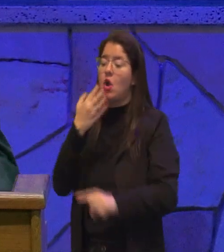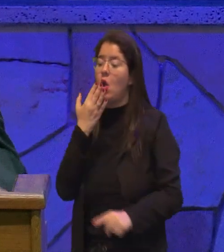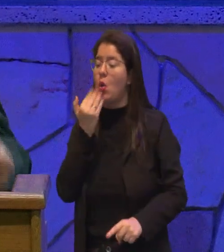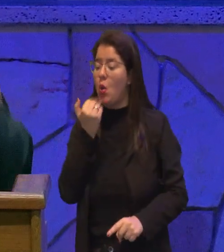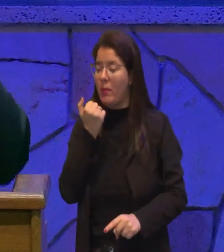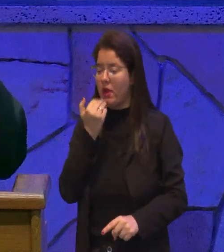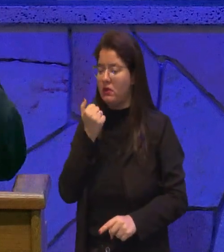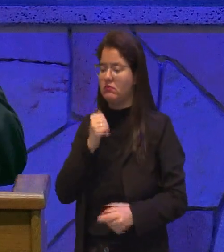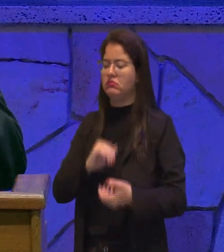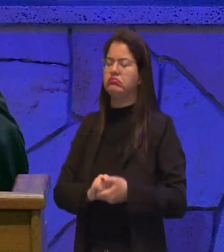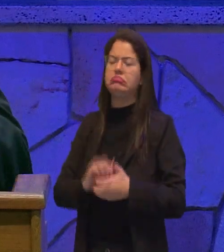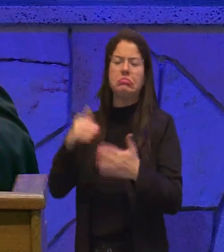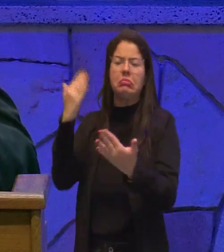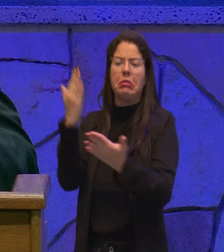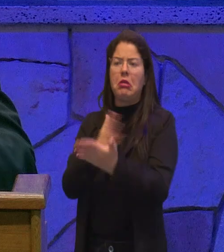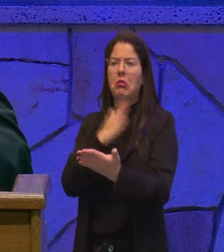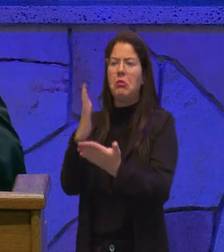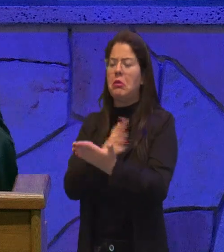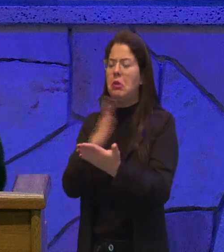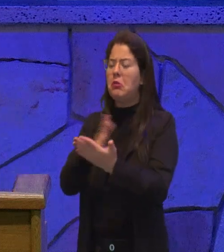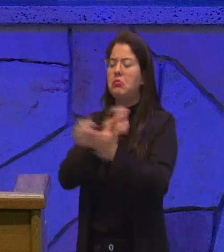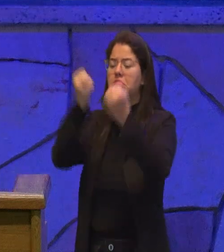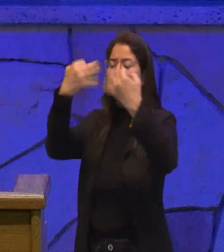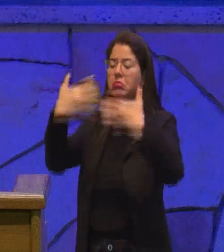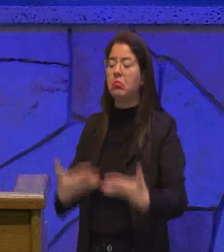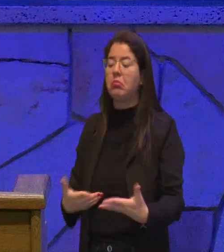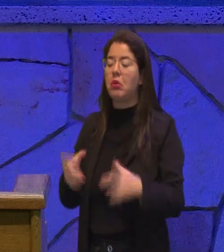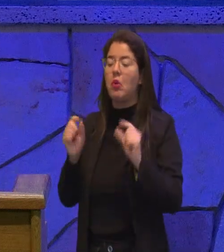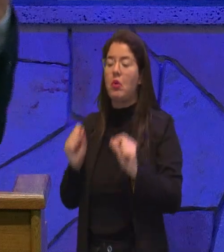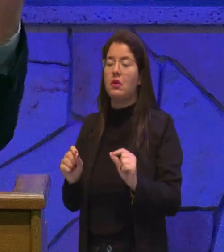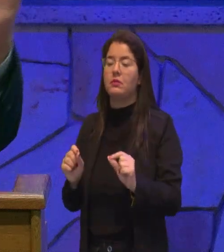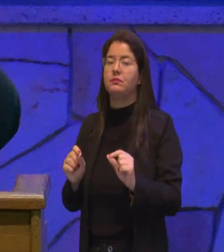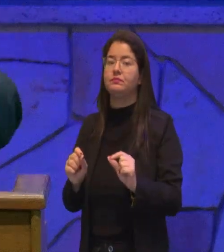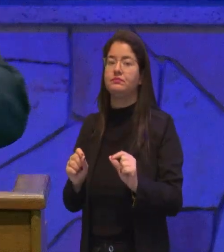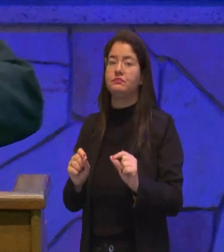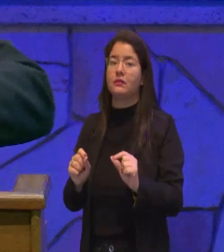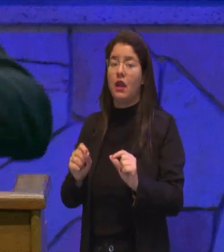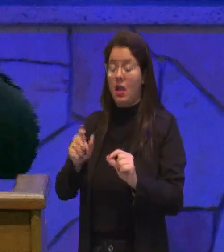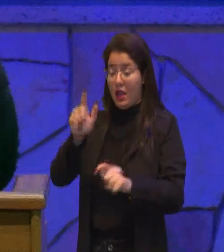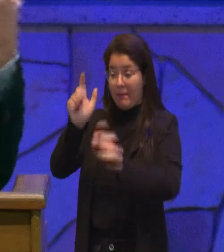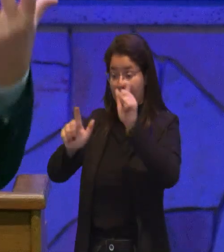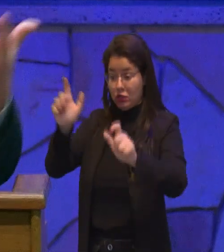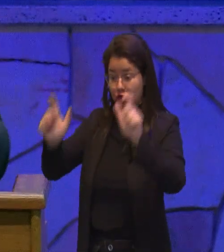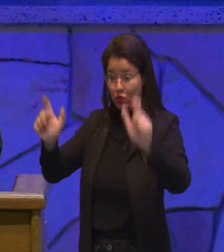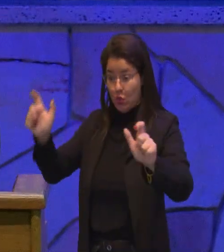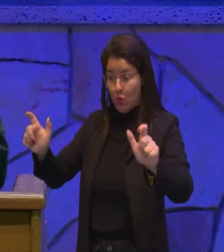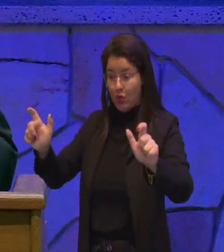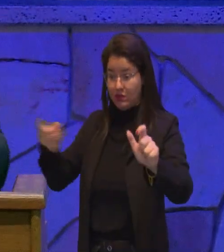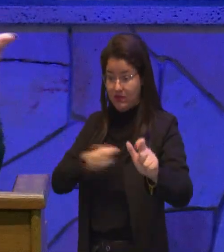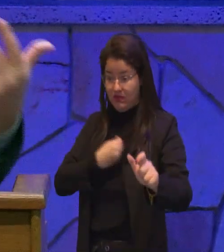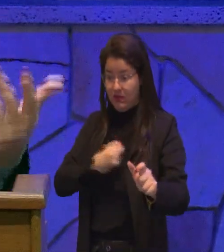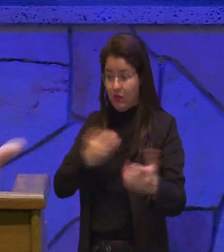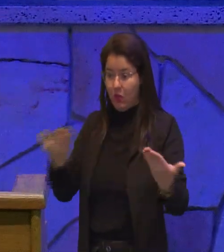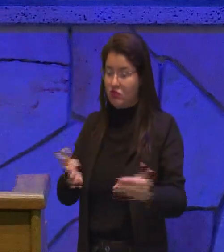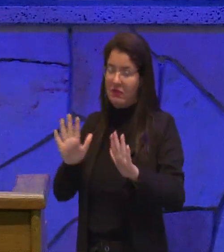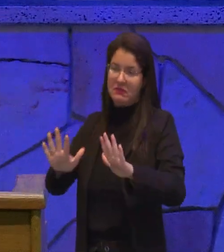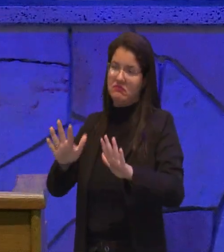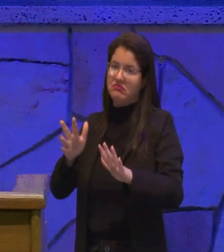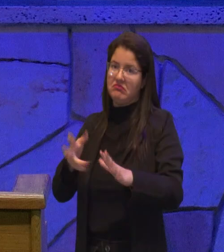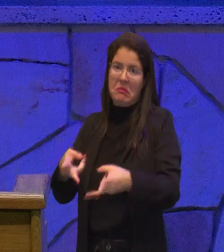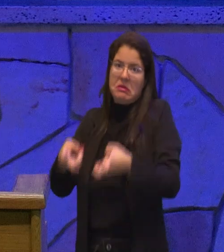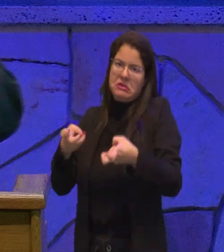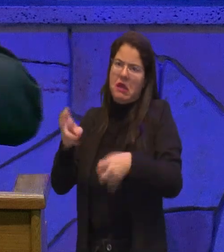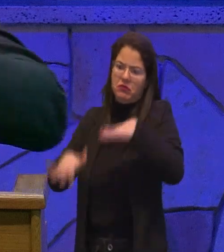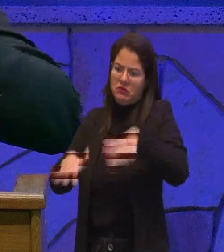E este livro trata daquelas pessoas de hoje, de uma área que as pessoas talvez não percebam, que